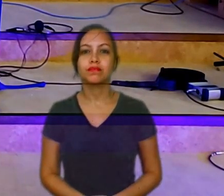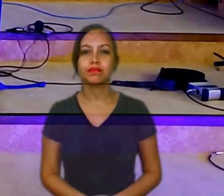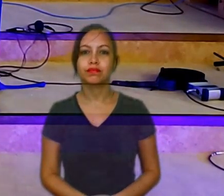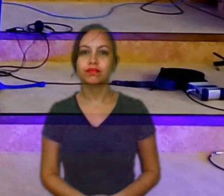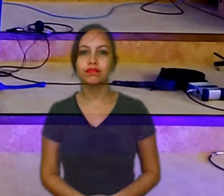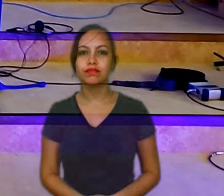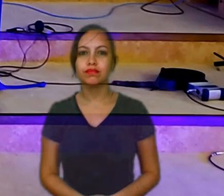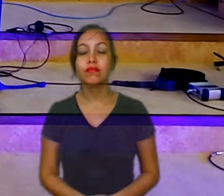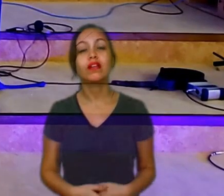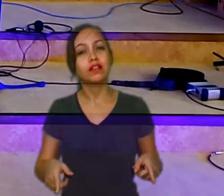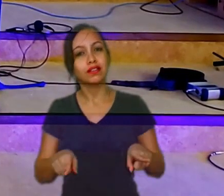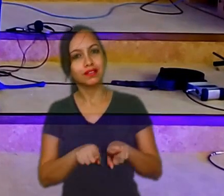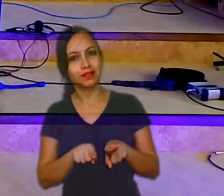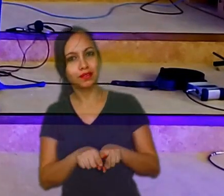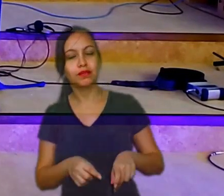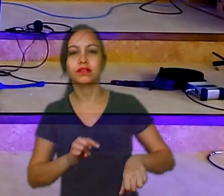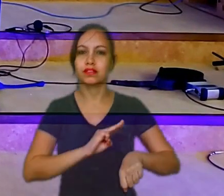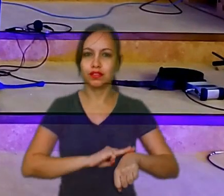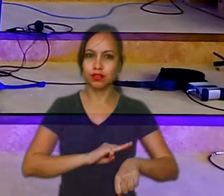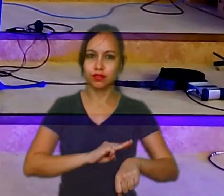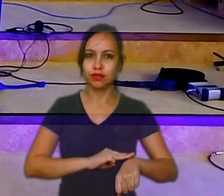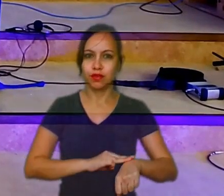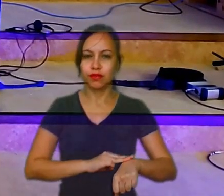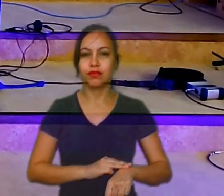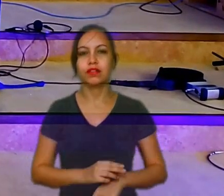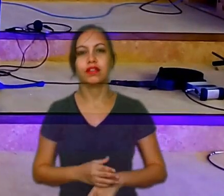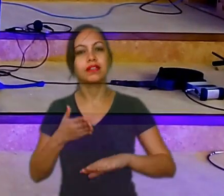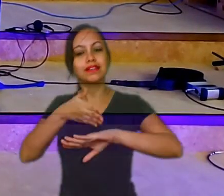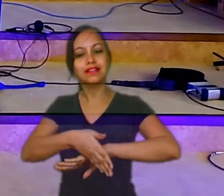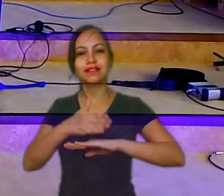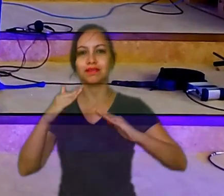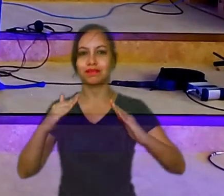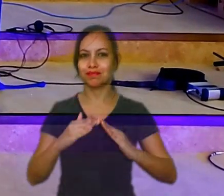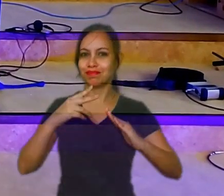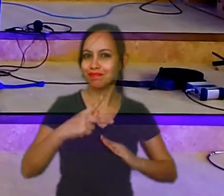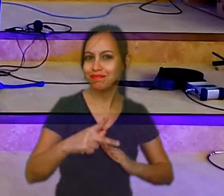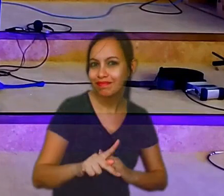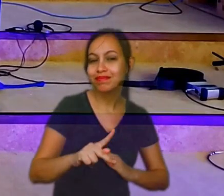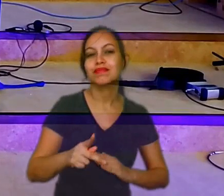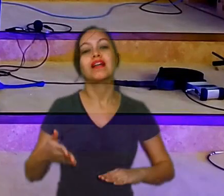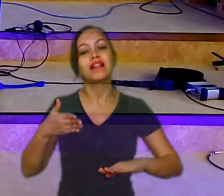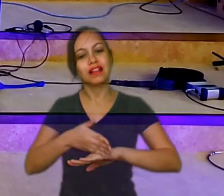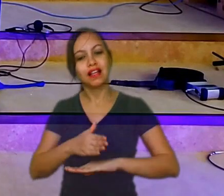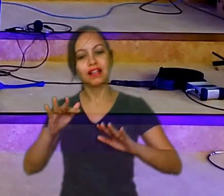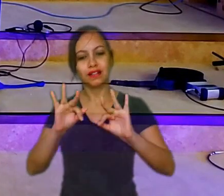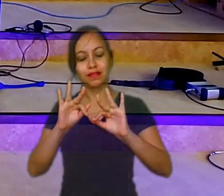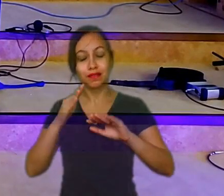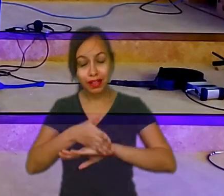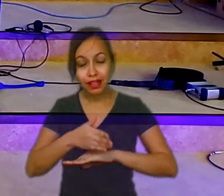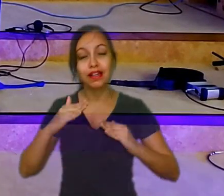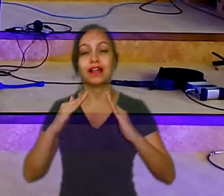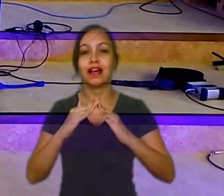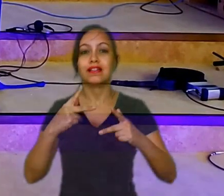amados, neste momento, entrar na sua casa, na sua residência, com a sua